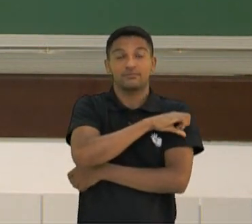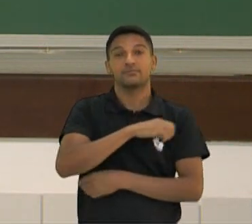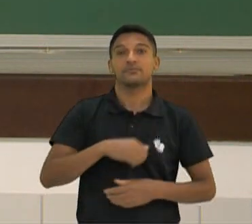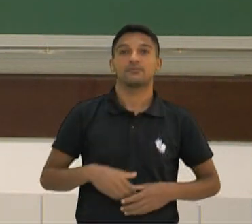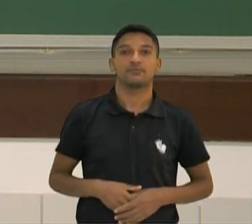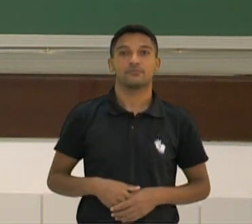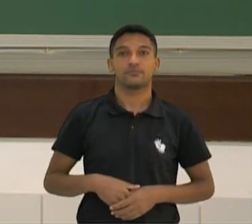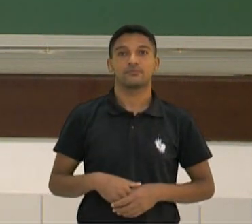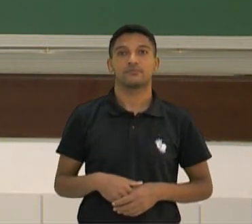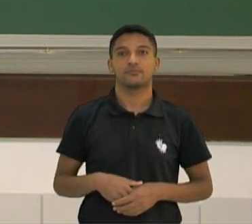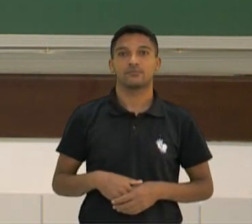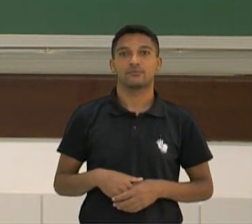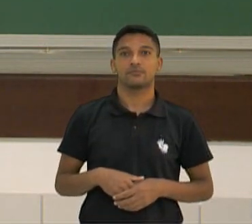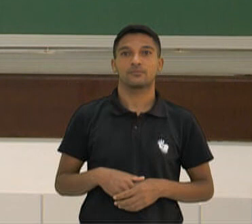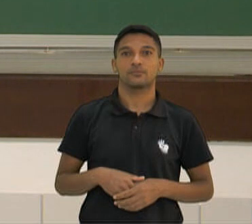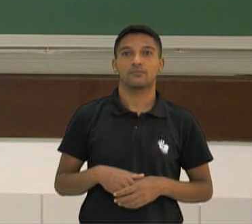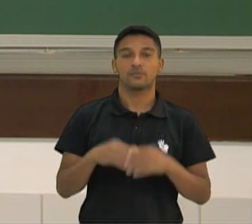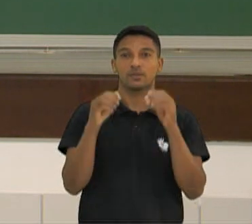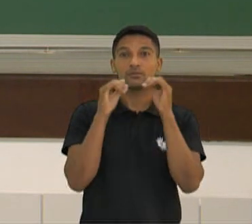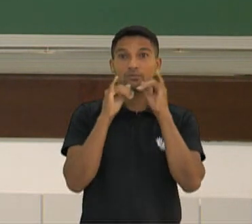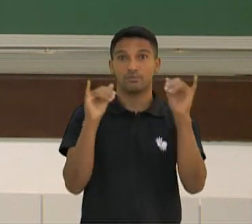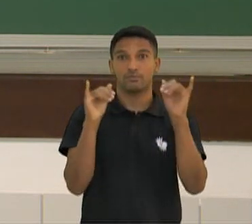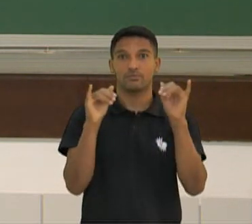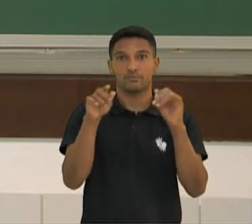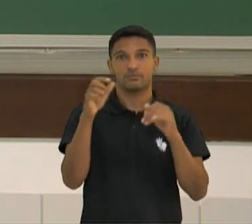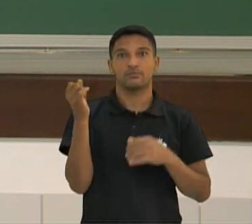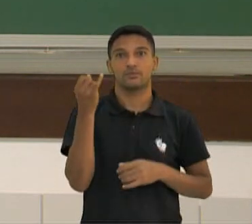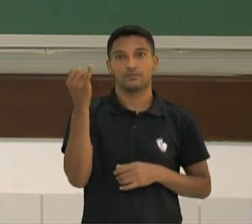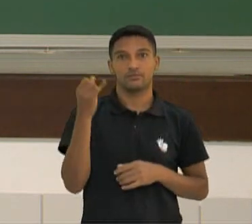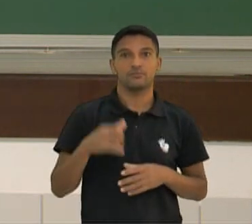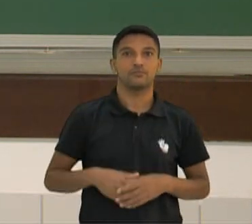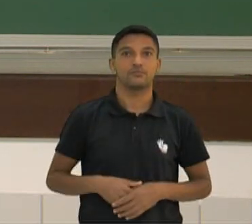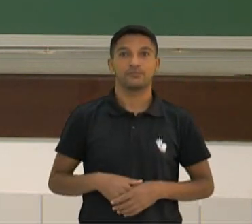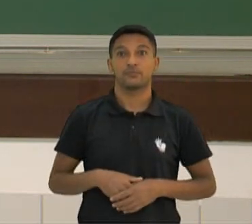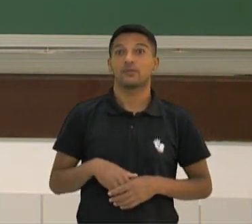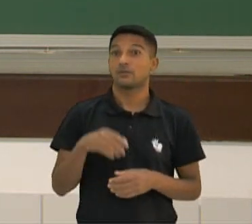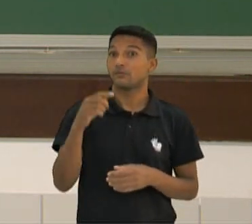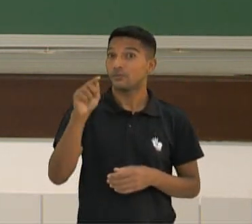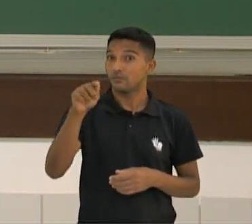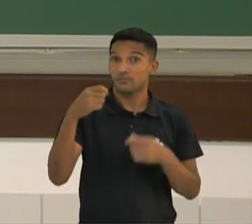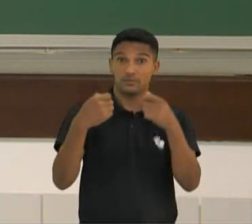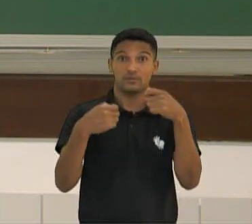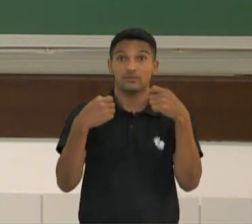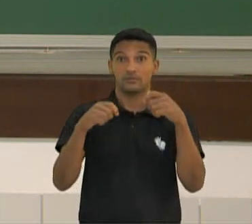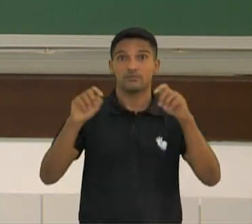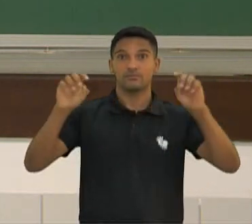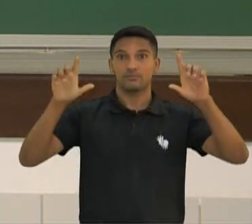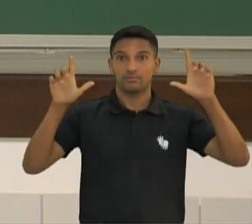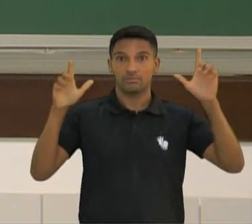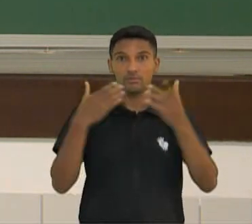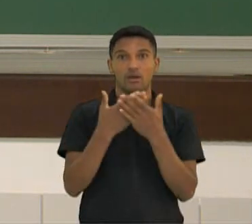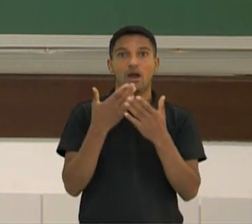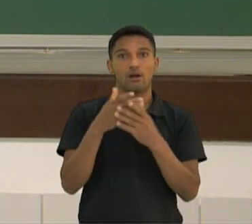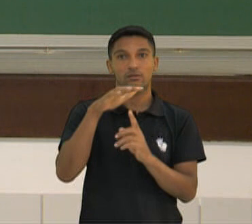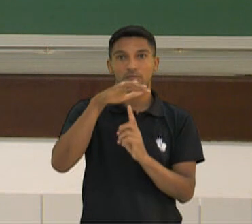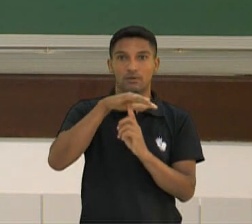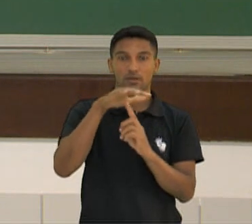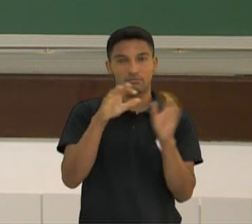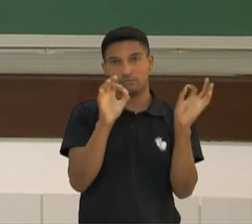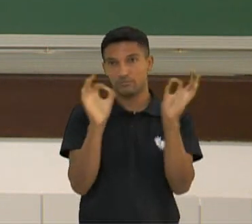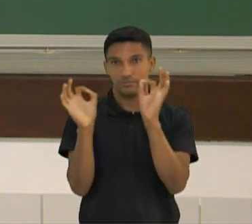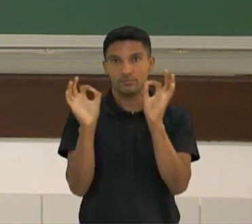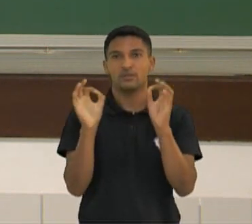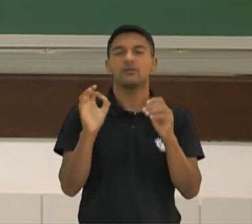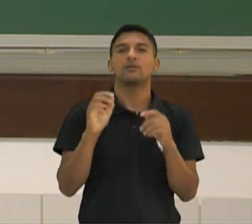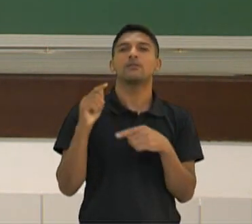Antes do tema e objetivo da aula, vamos aos lembretes importantes. Primeiro, assista às aulas Paraná, pois acesse o Google Classroom, realize